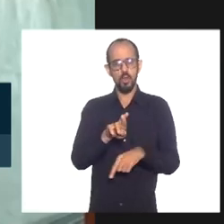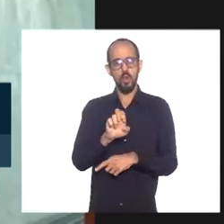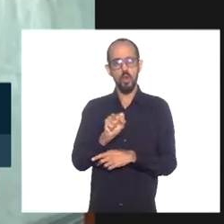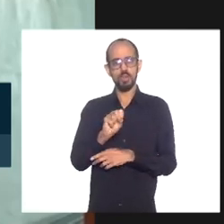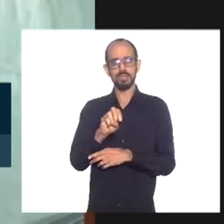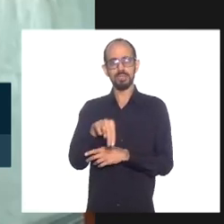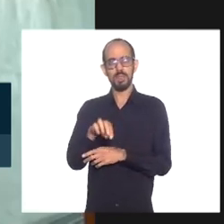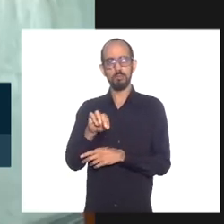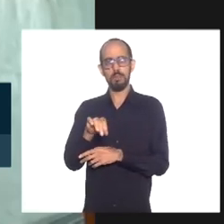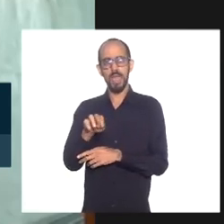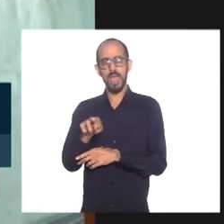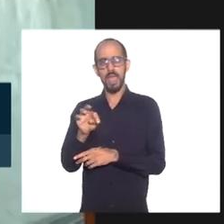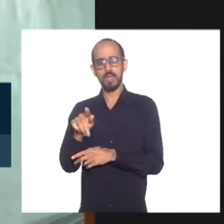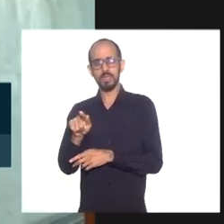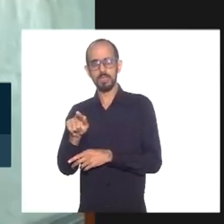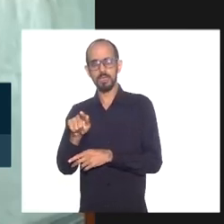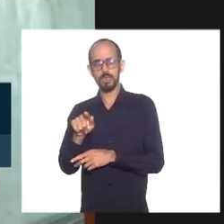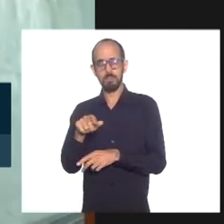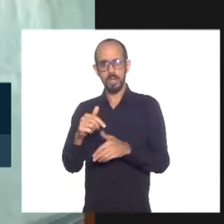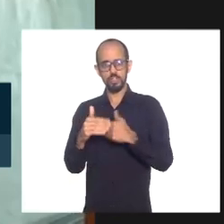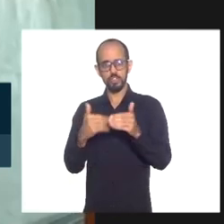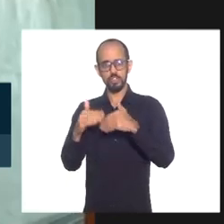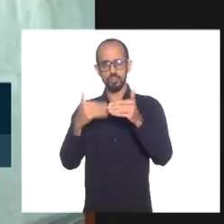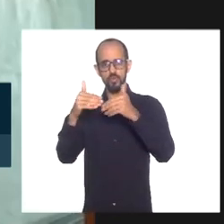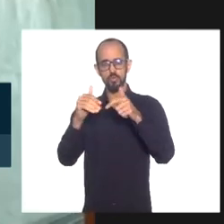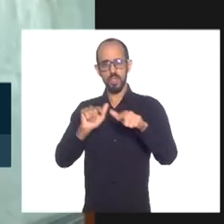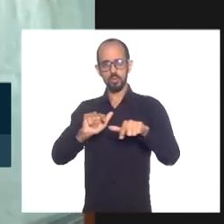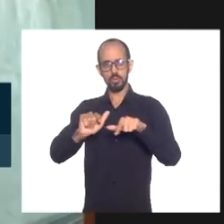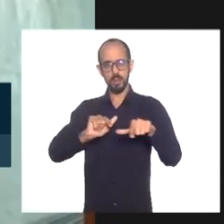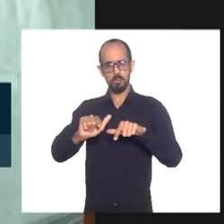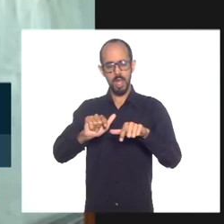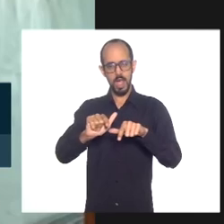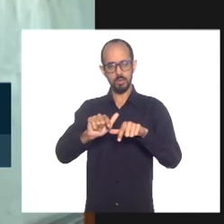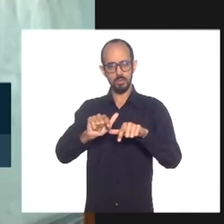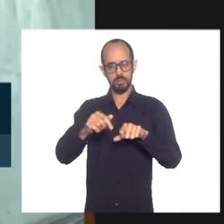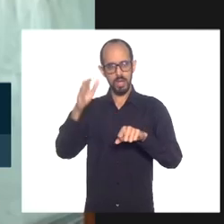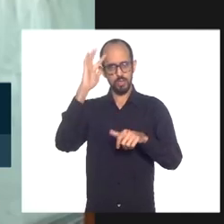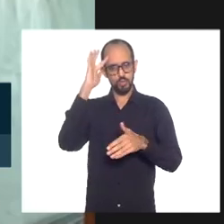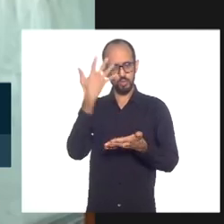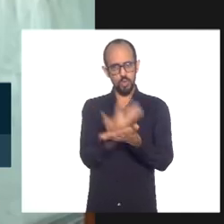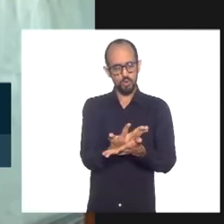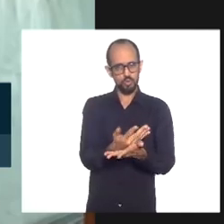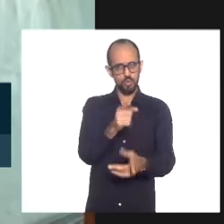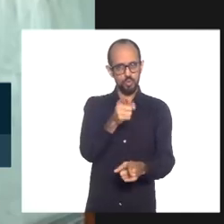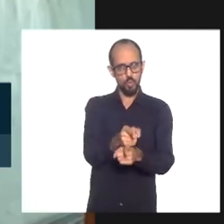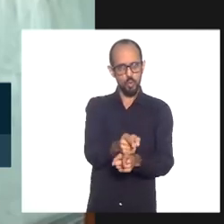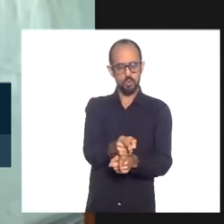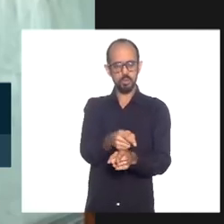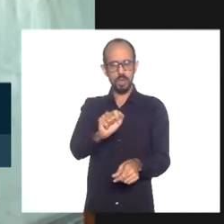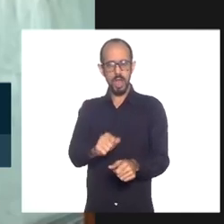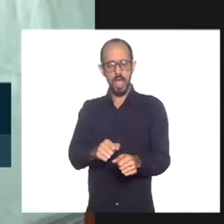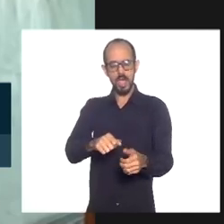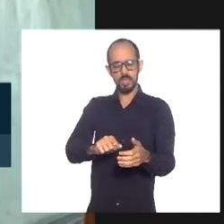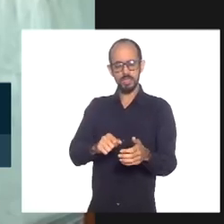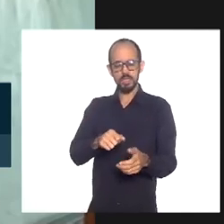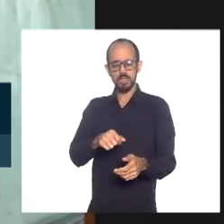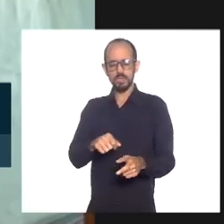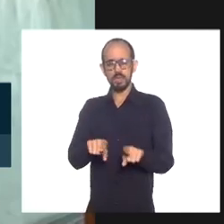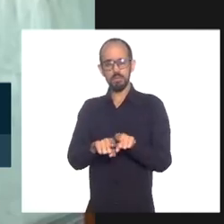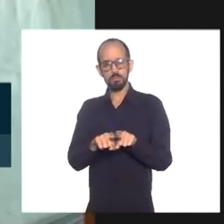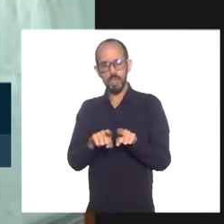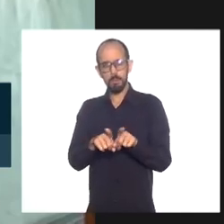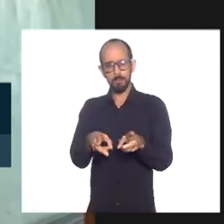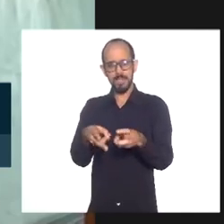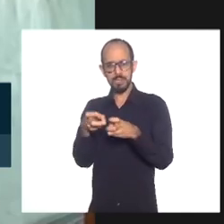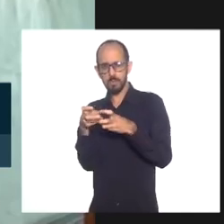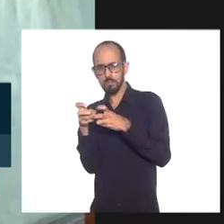pudéssemos, então, desenvolver esse trabalho na busca de soluções e identificação de dificuldades, para que